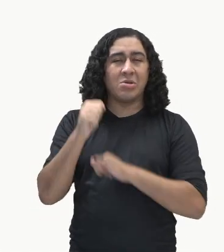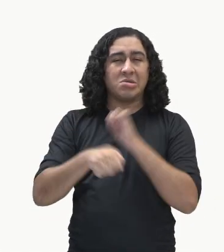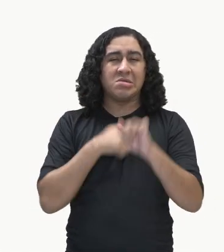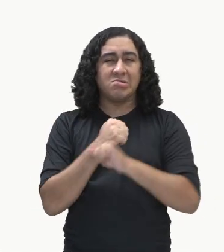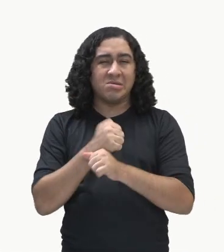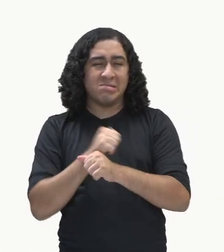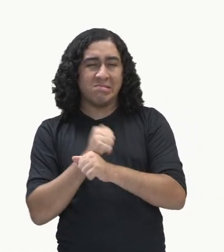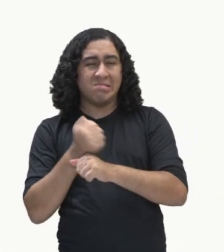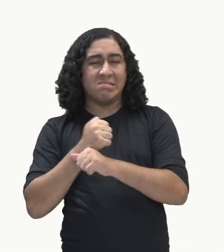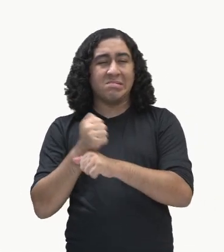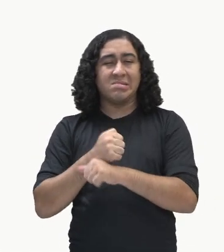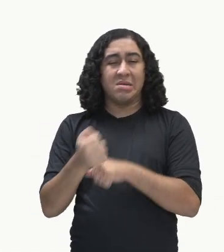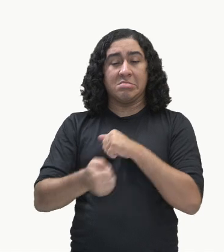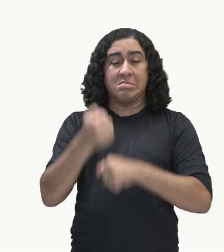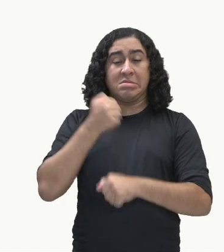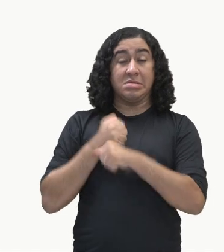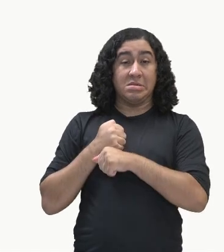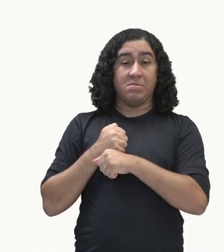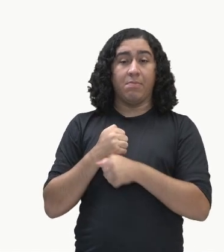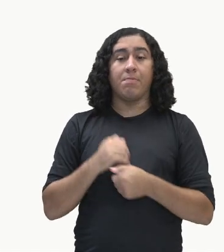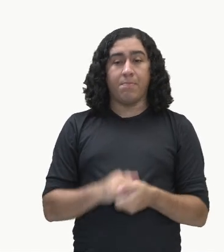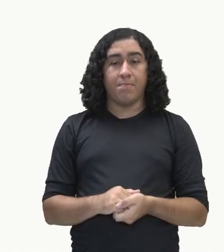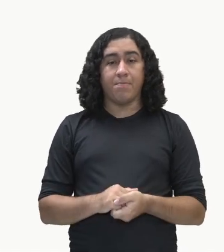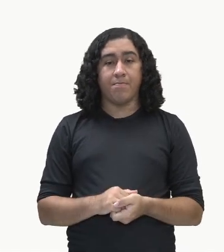né? Aquele lá, né? Aquele